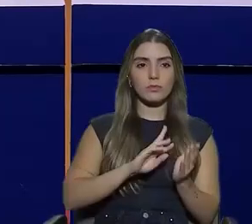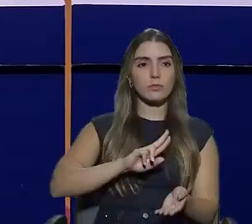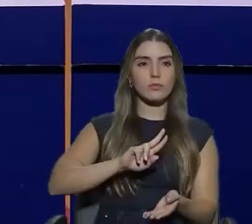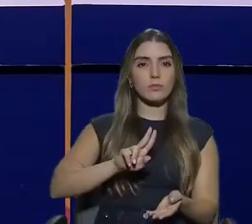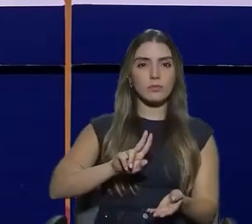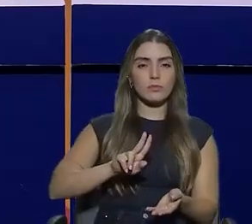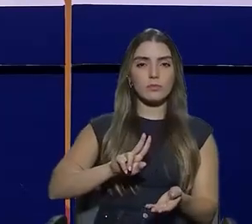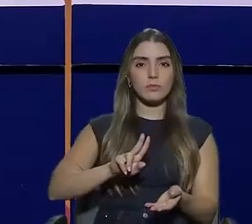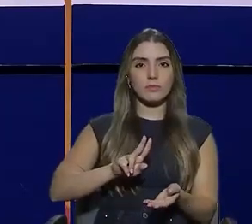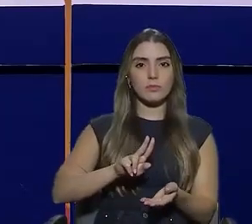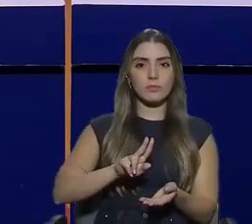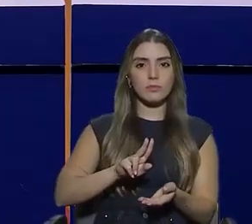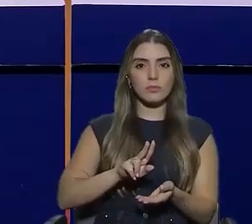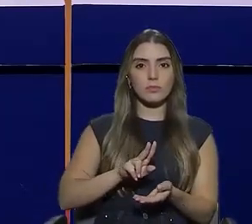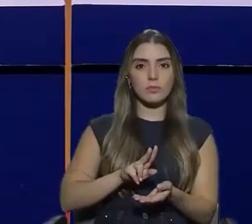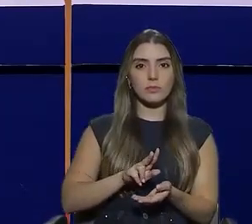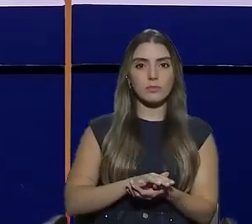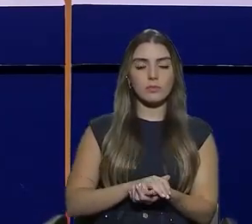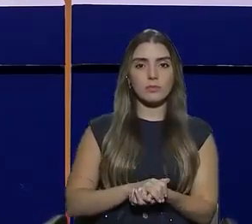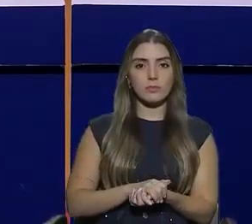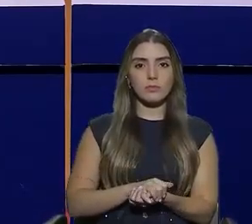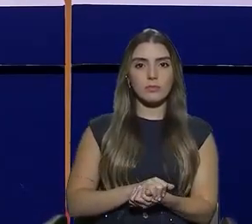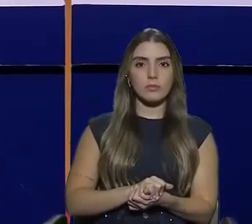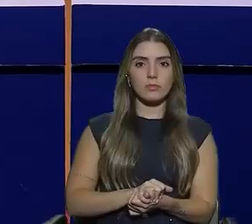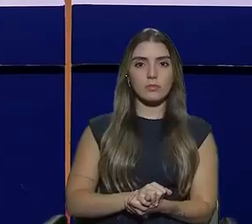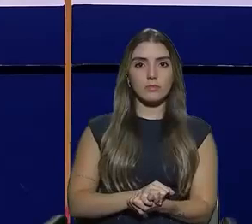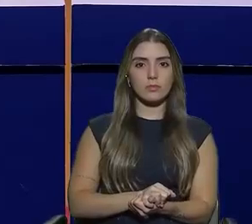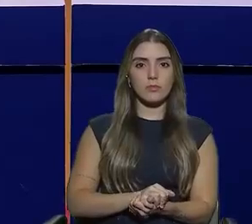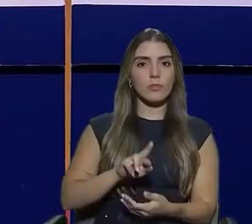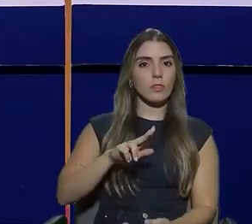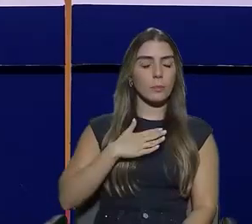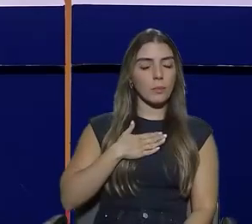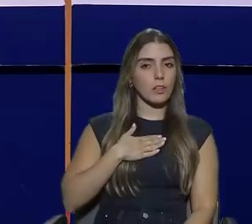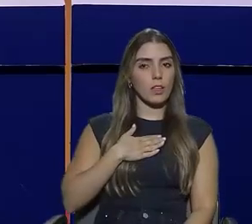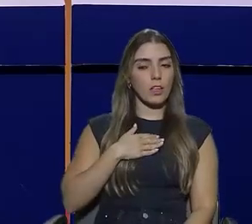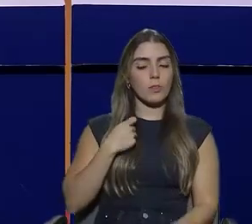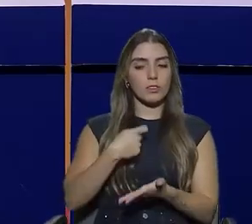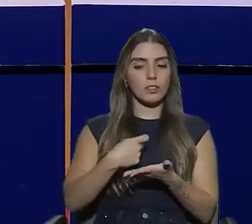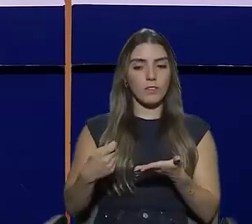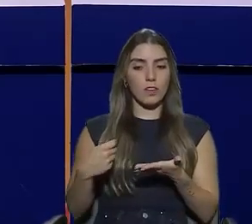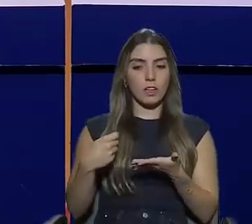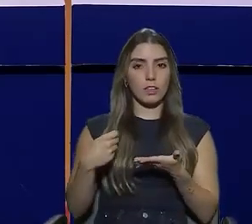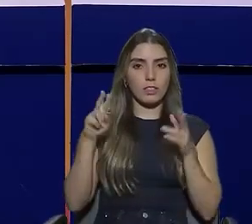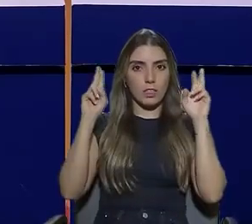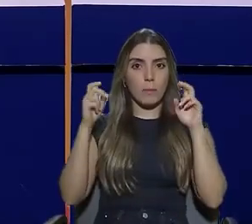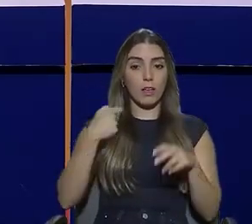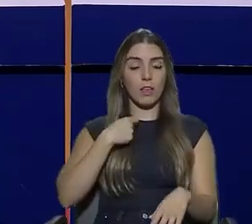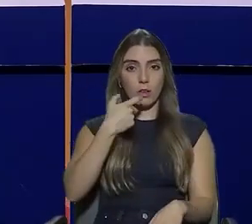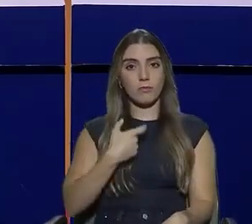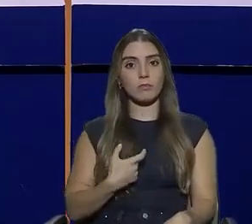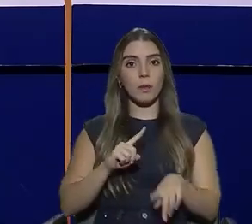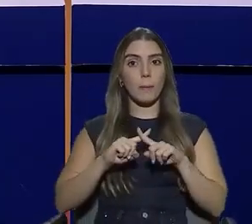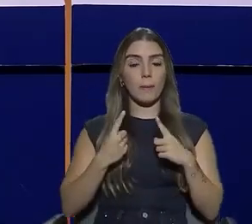é, digamos, que seja minha no sentido de eu ter escrito sobre mim, mas eu emprestei